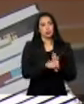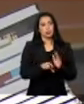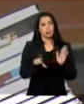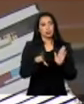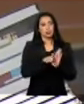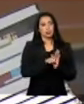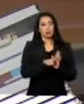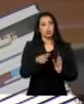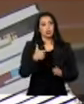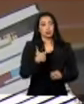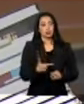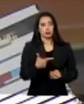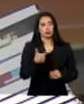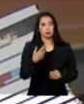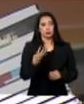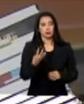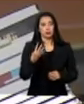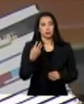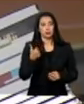12.403, de 2011,